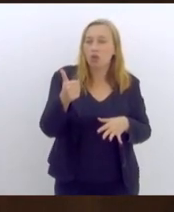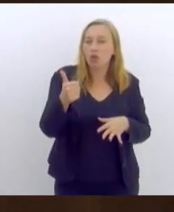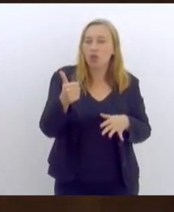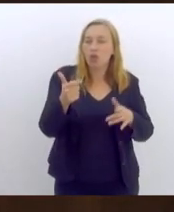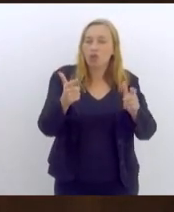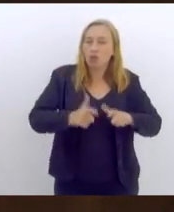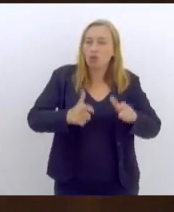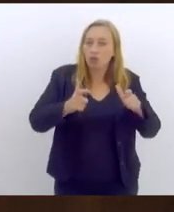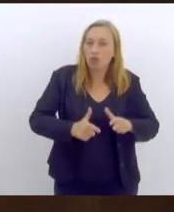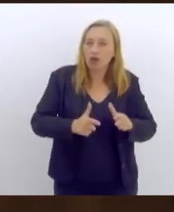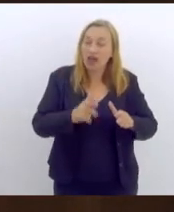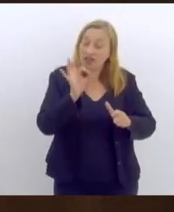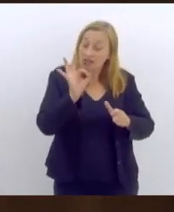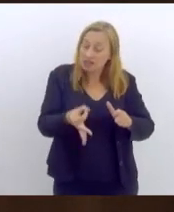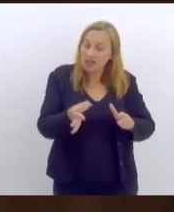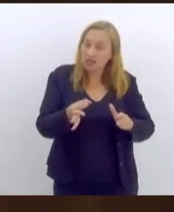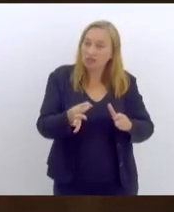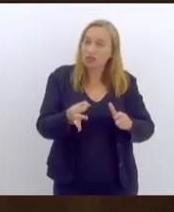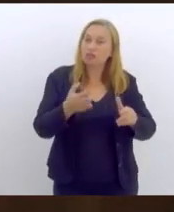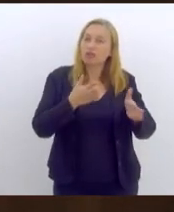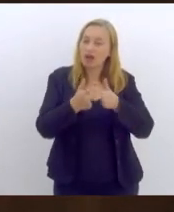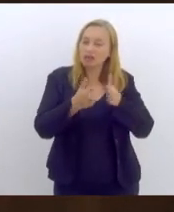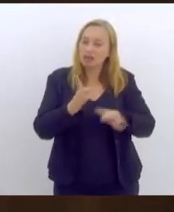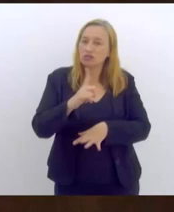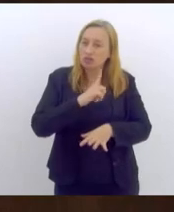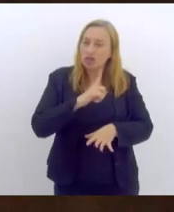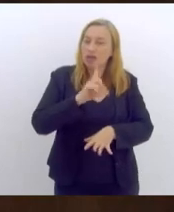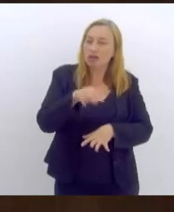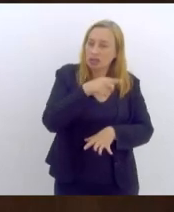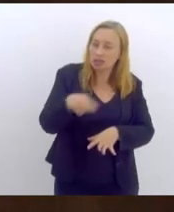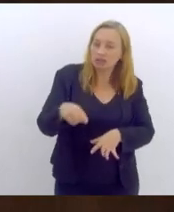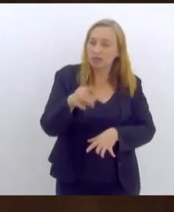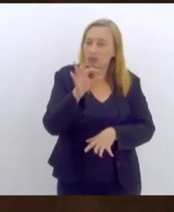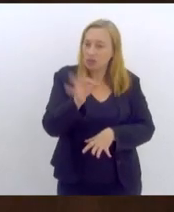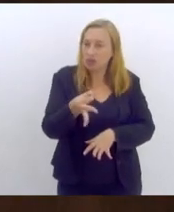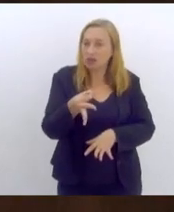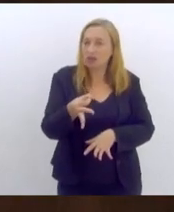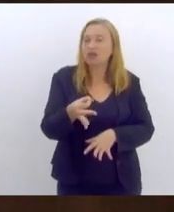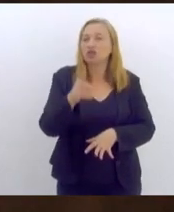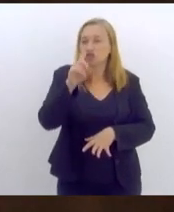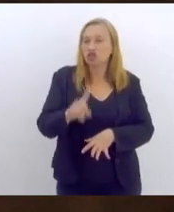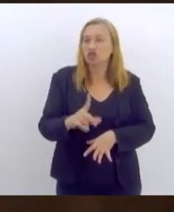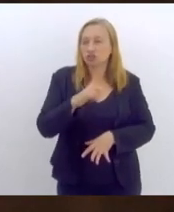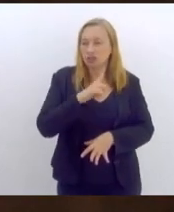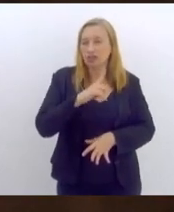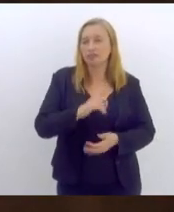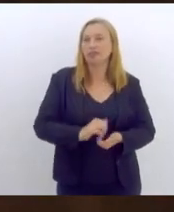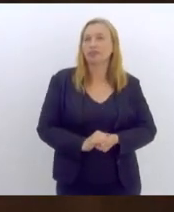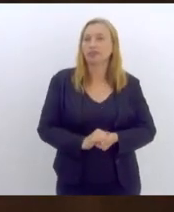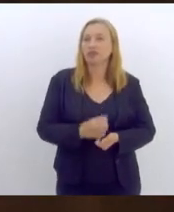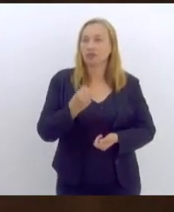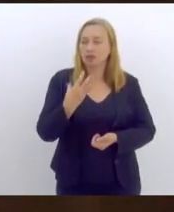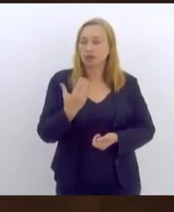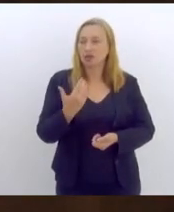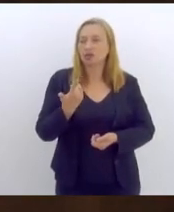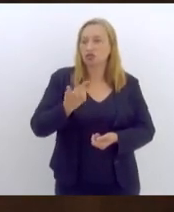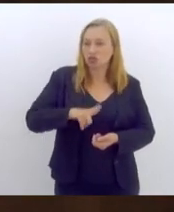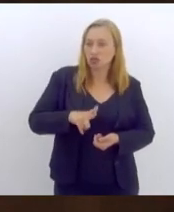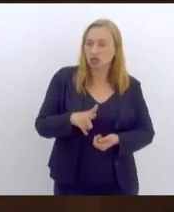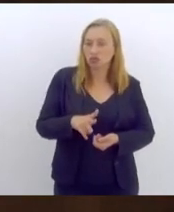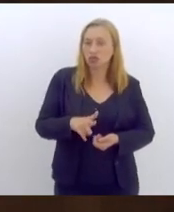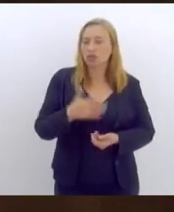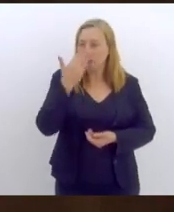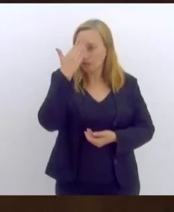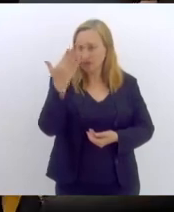para que o consumidor, então, tenha acesso para fazer este cancelamento e tenha o seu direito garantido. Tudo bem? Mais uma vez,